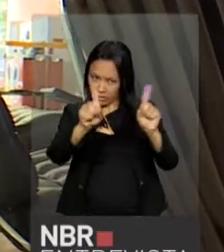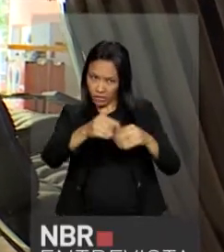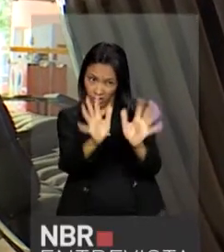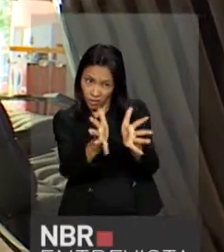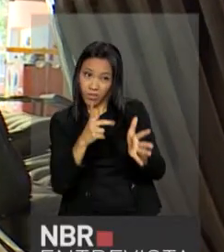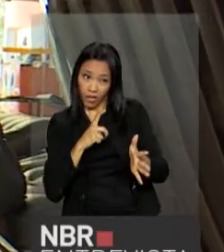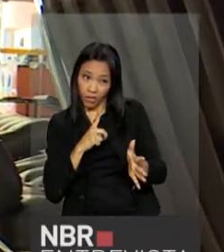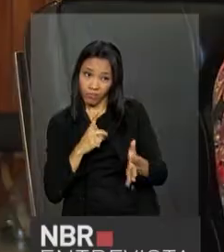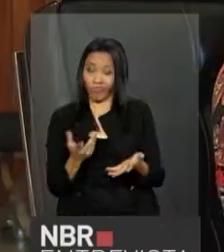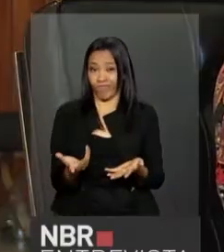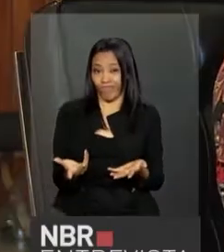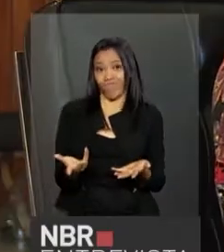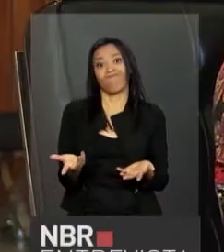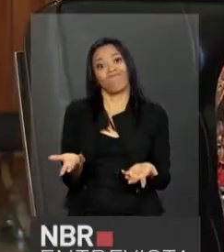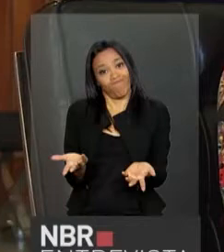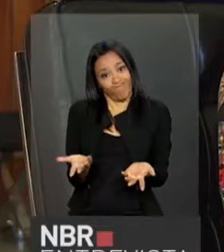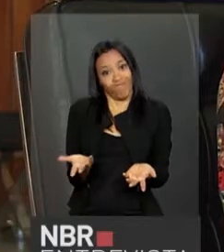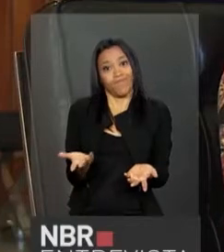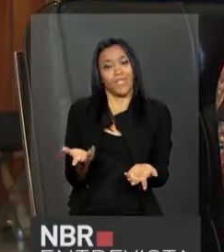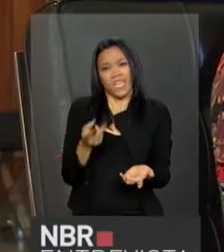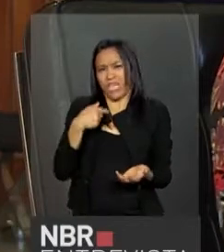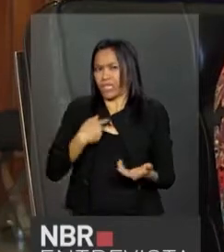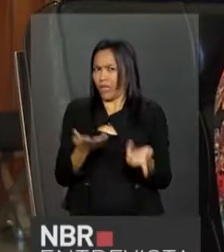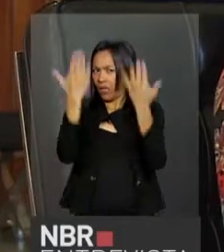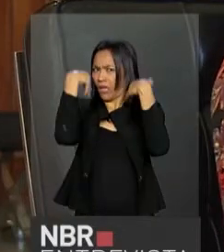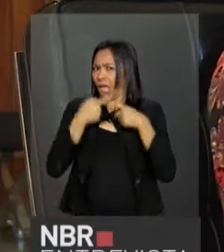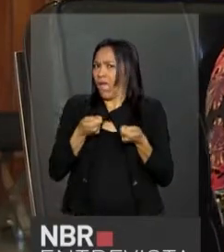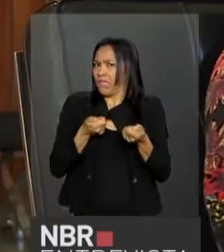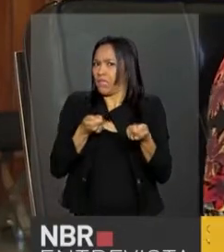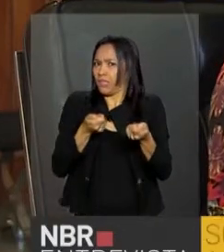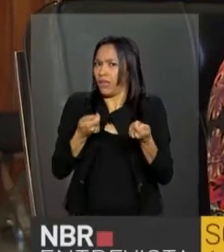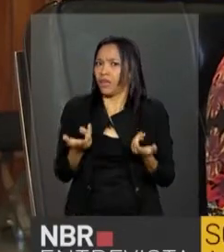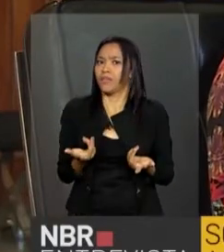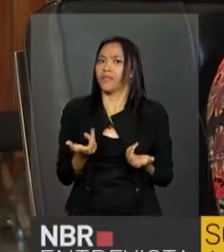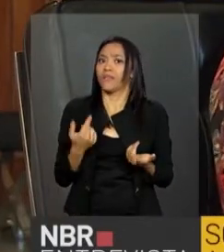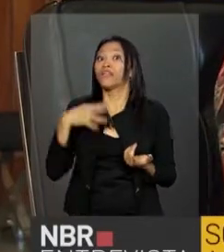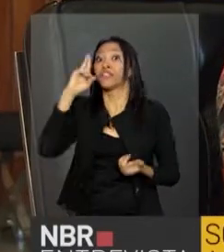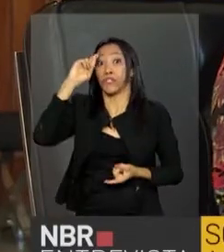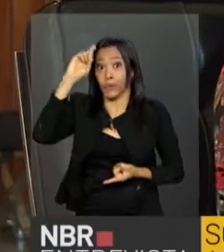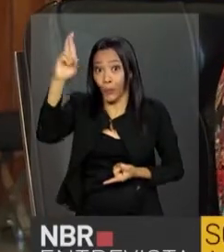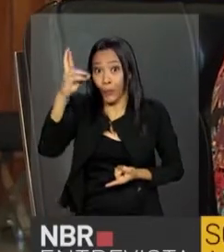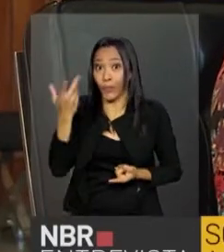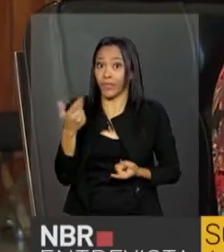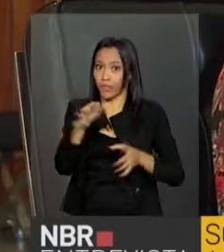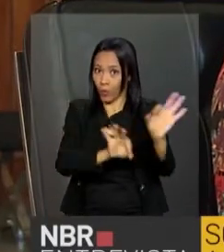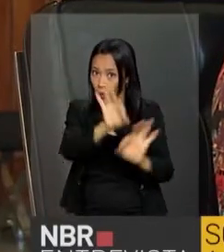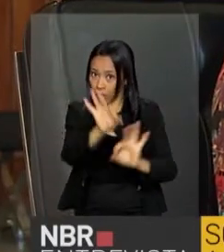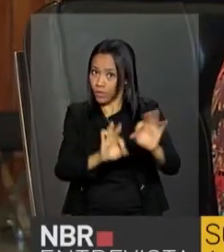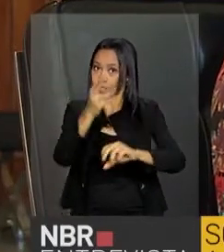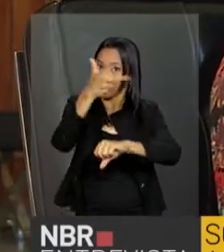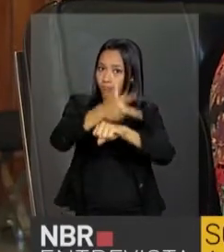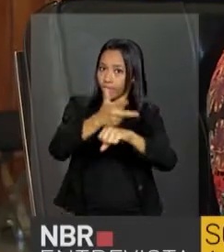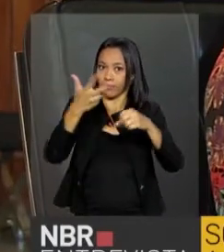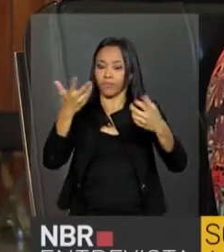libras. E mesmo essa resistência vindo de diretores, vindo de